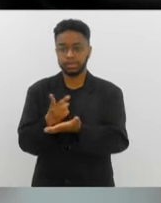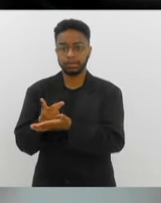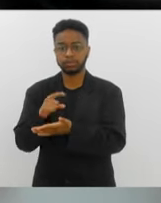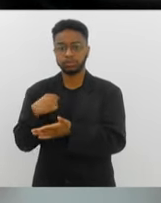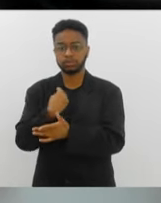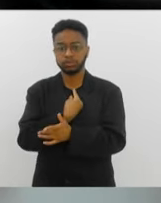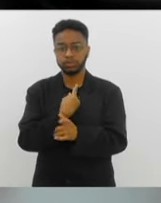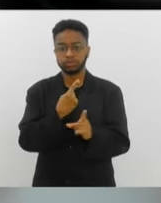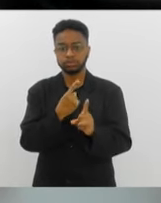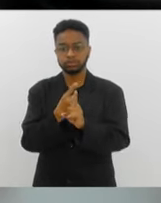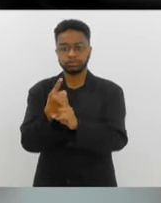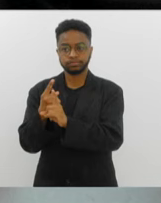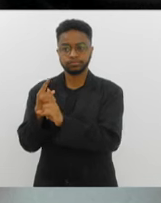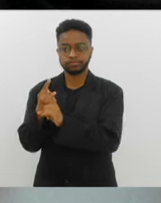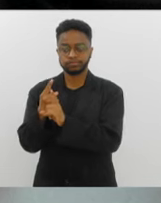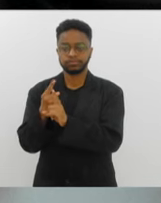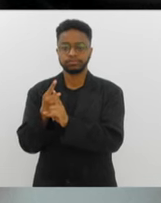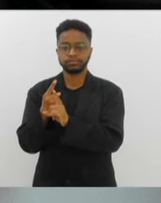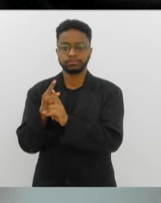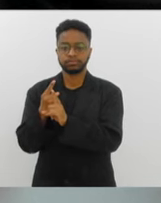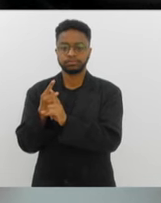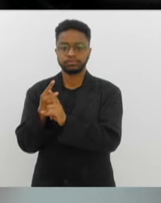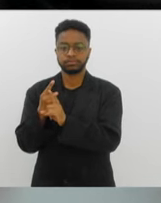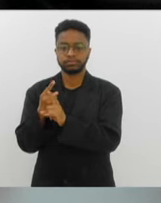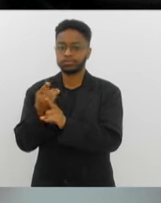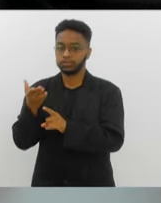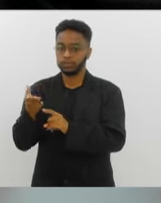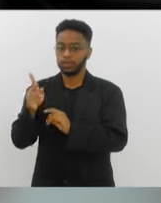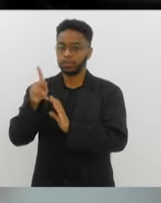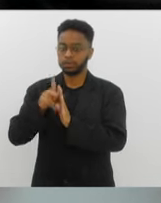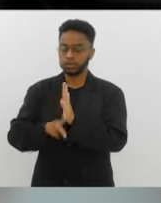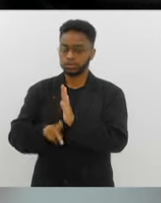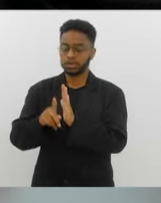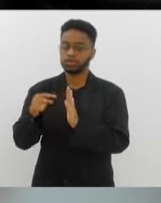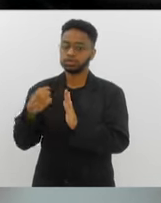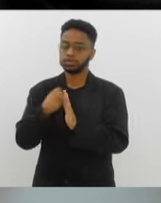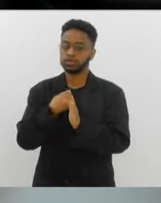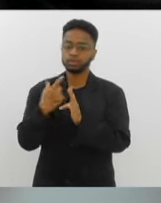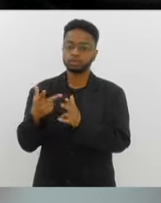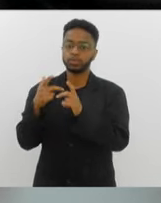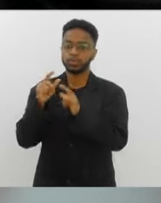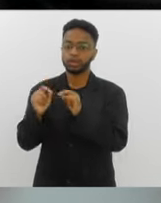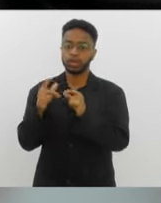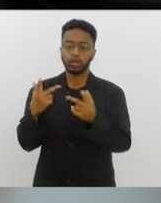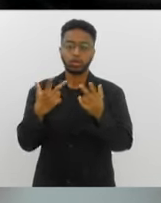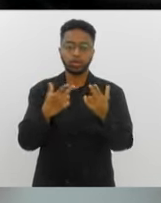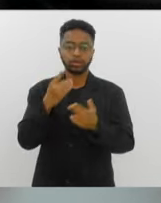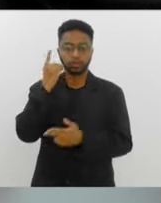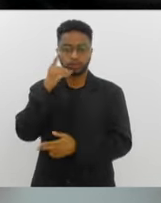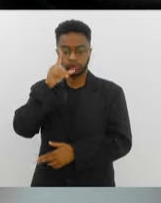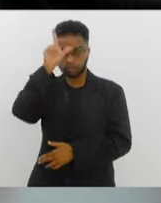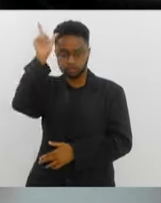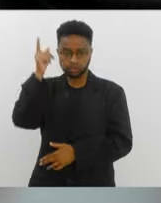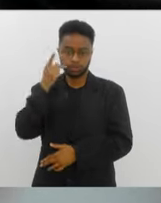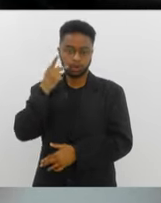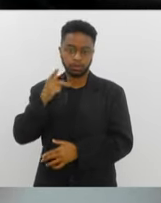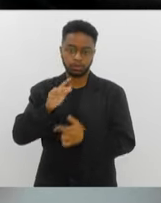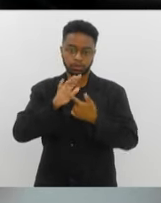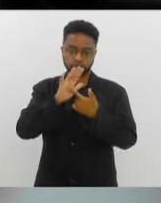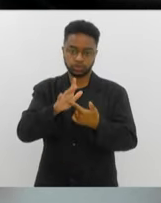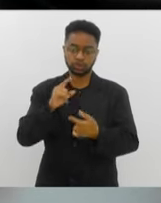com esse tipo de projeto, a gente fez com o entendimento que o deputado Luiz Paulo está destacando. A gente se